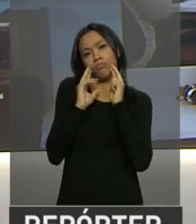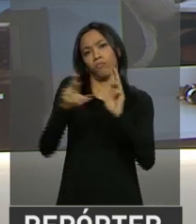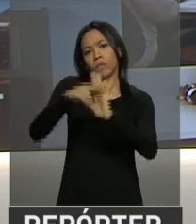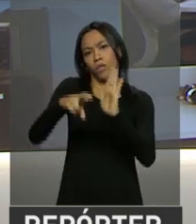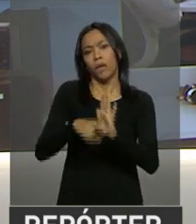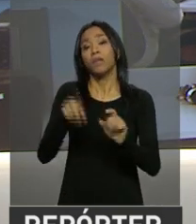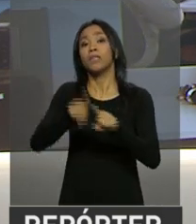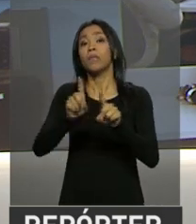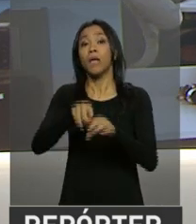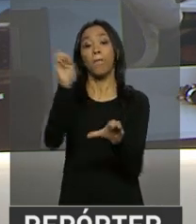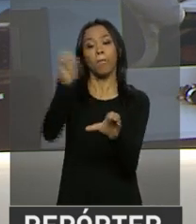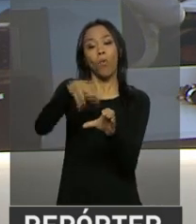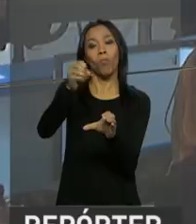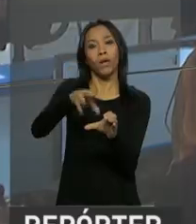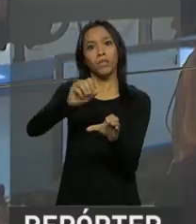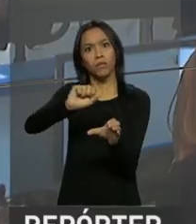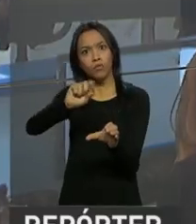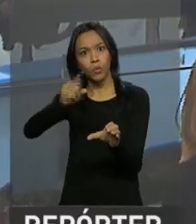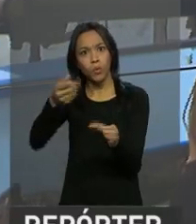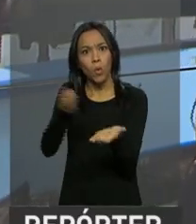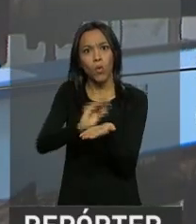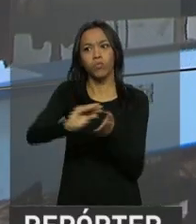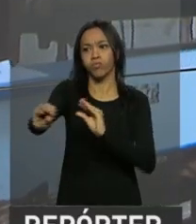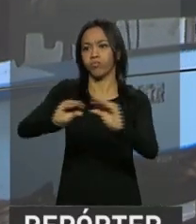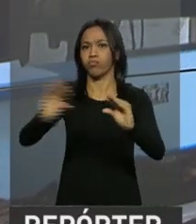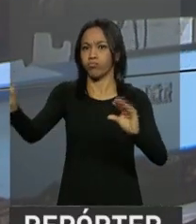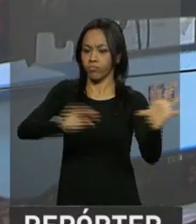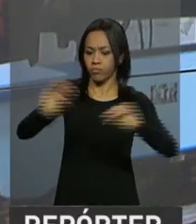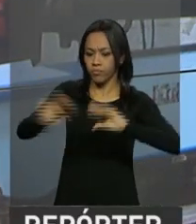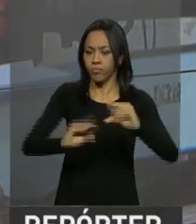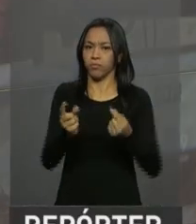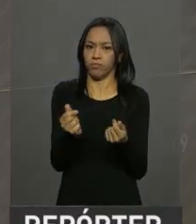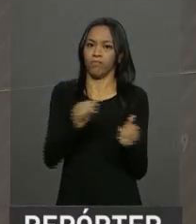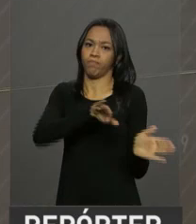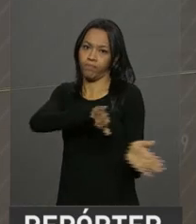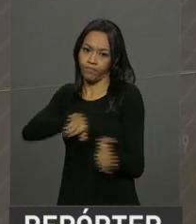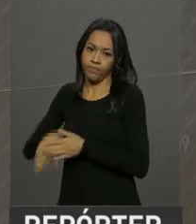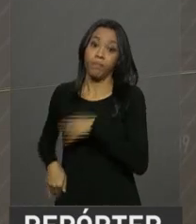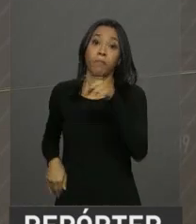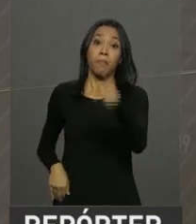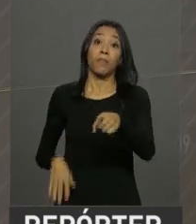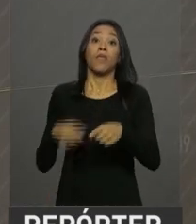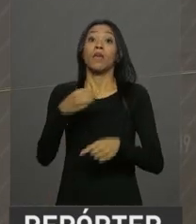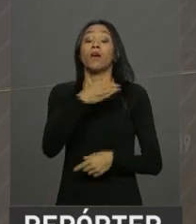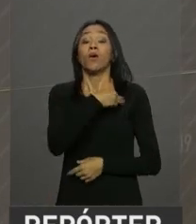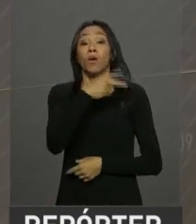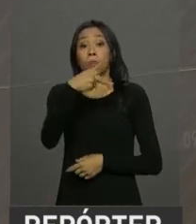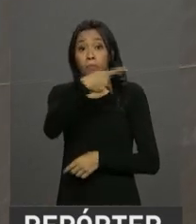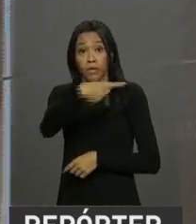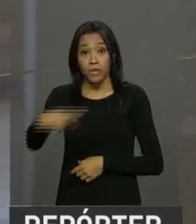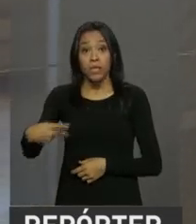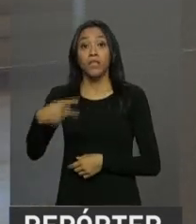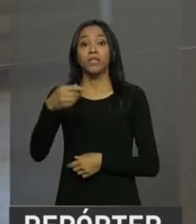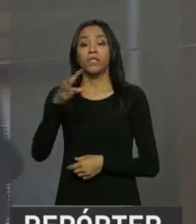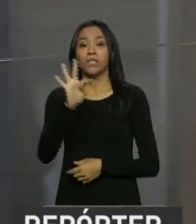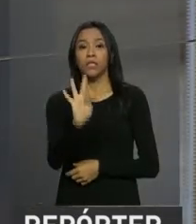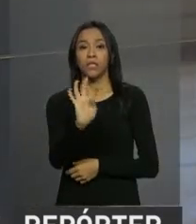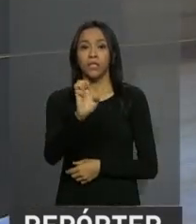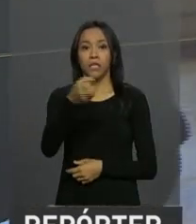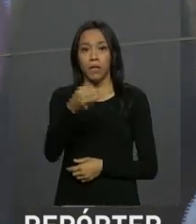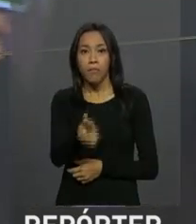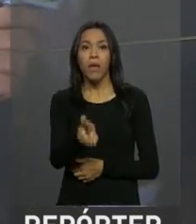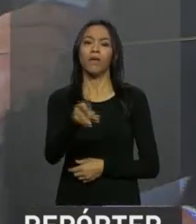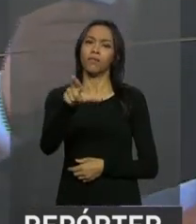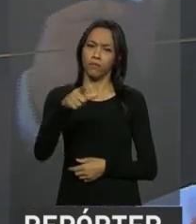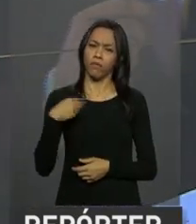poupança em investimento o Presidente interino Michel Temer tem agenda hoje em Brasília nós vamos ao vivo ao Palácio